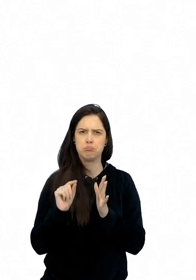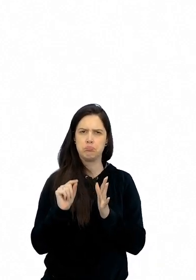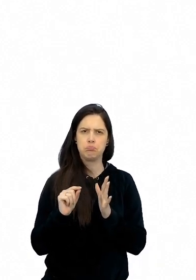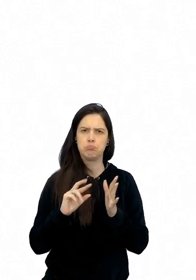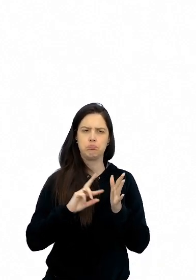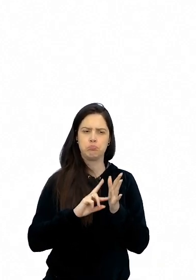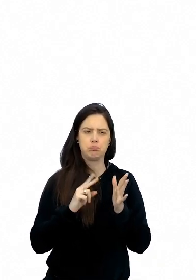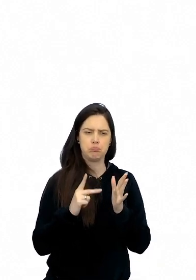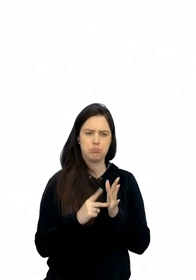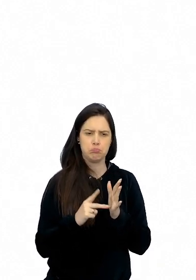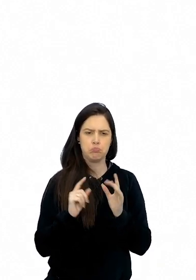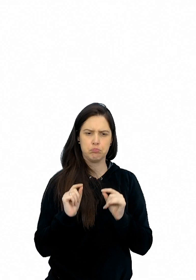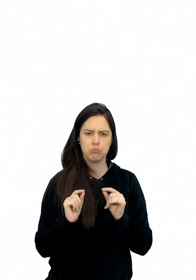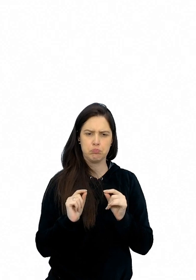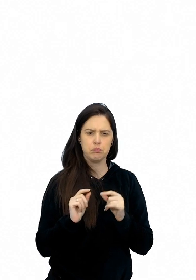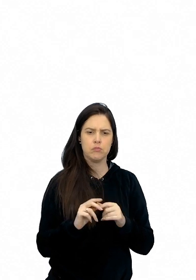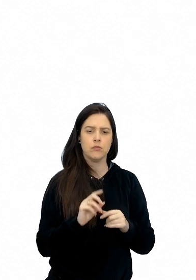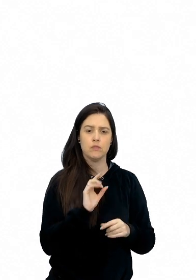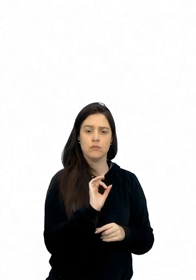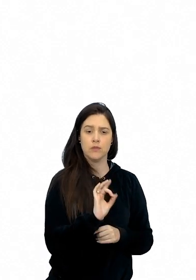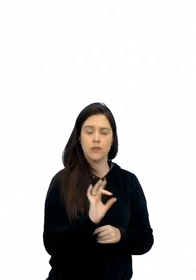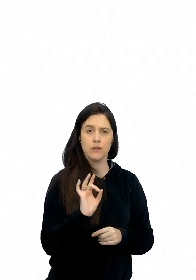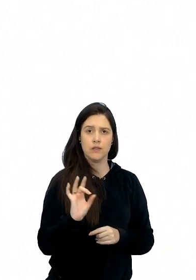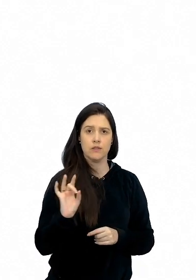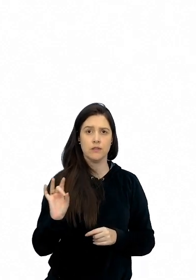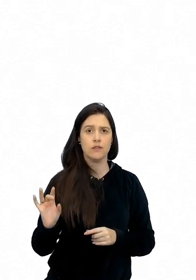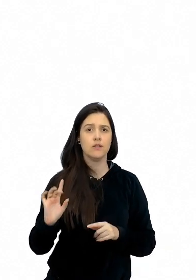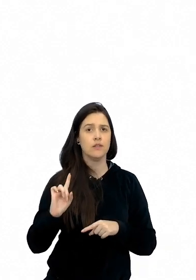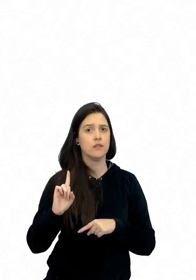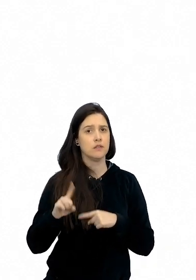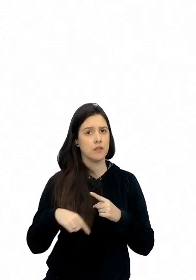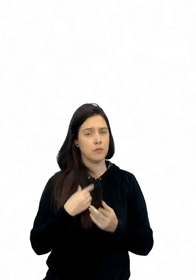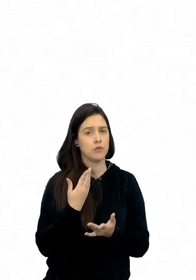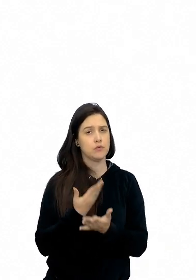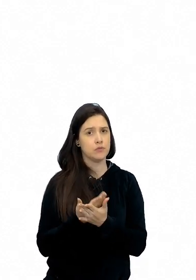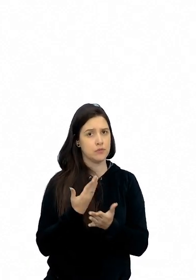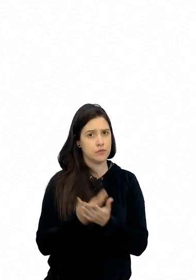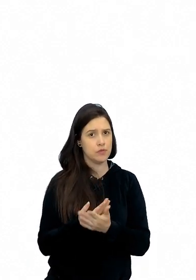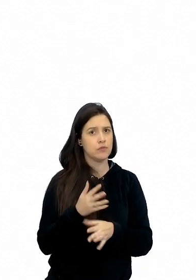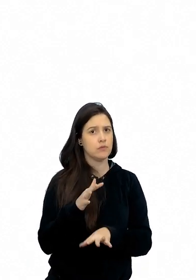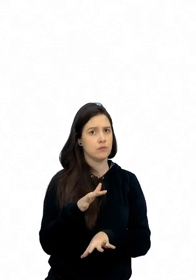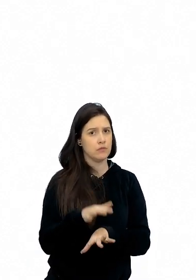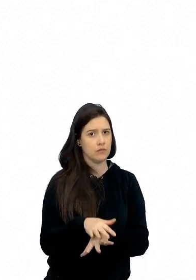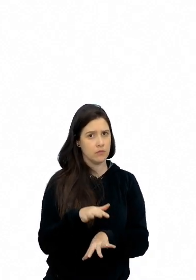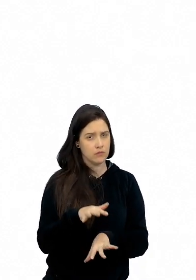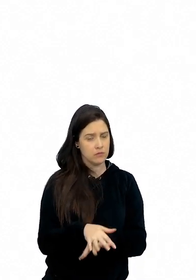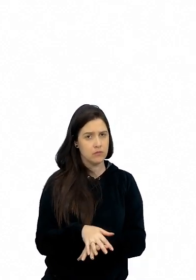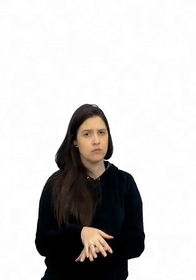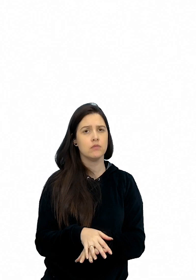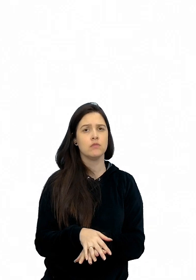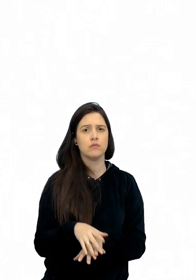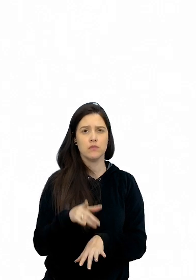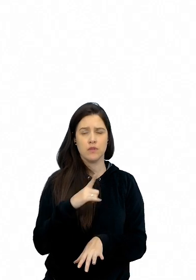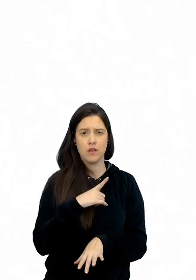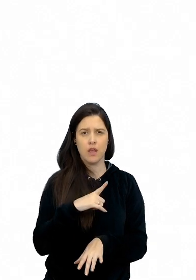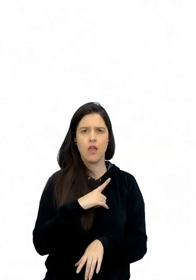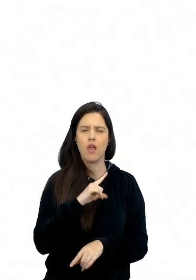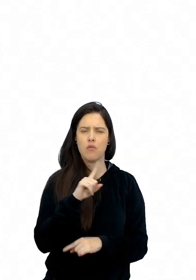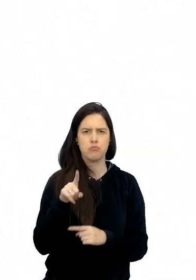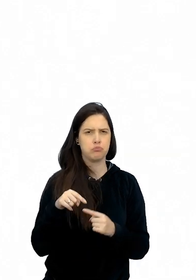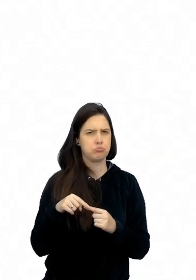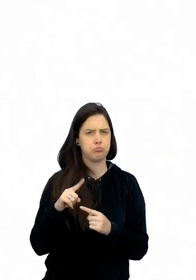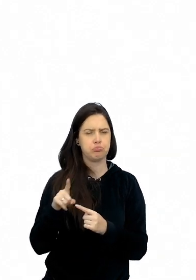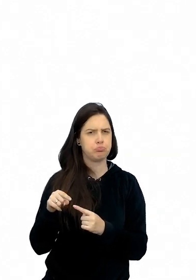significa essas letras maiúsculas aqui? E eu estou estudando matemática, né? O que isso tem a ver,